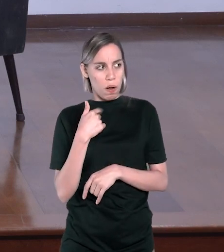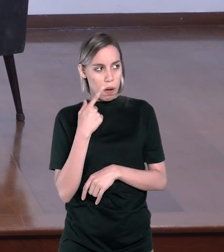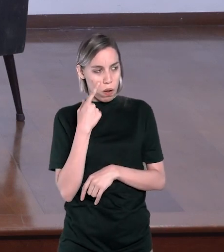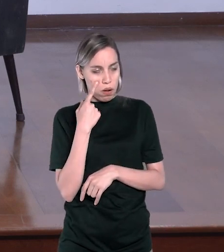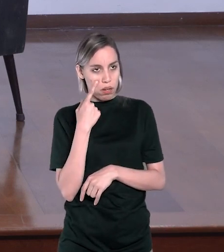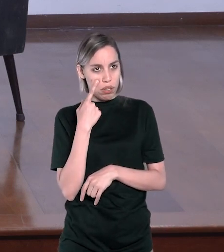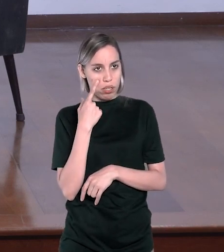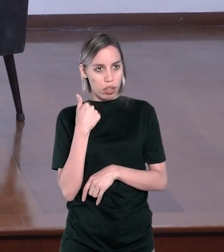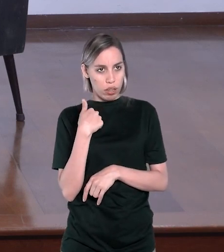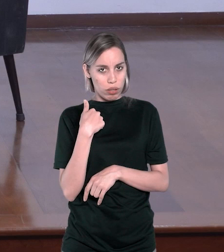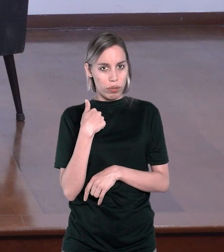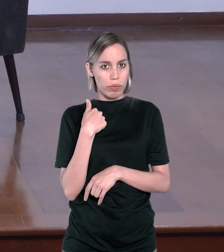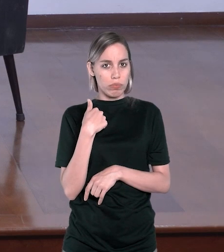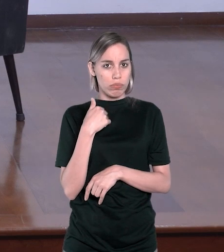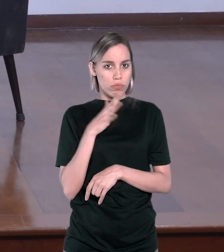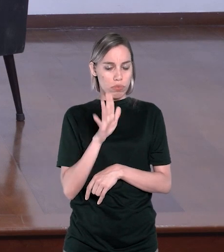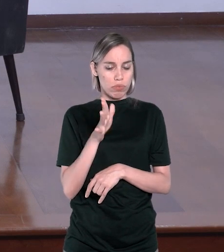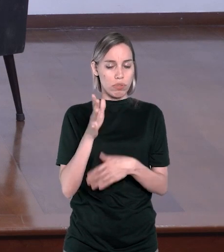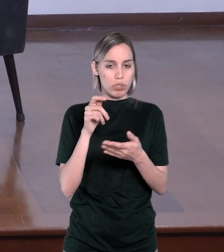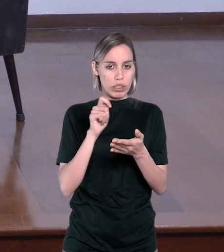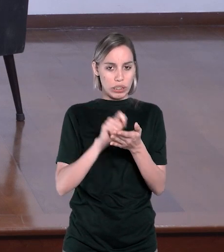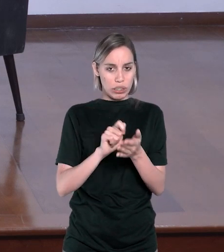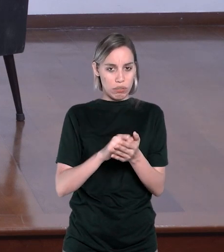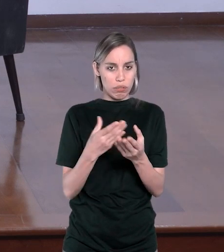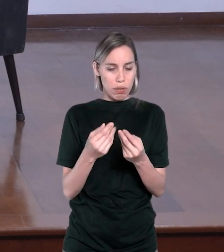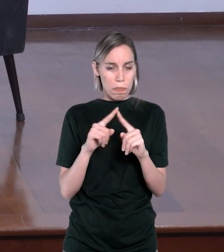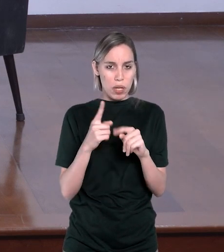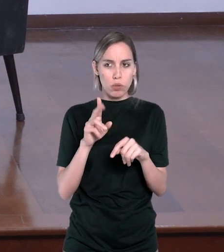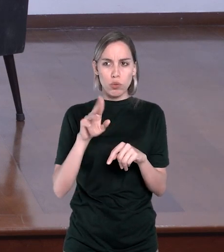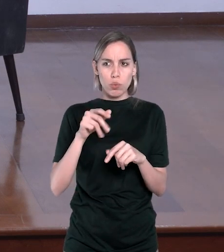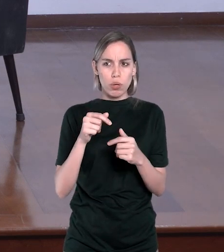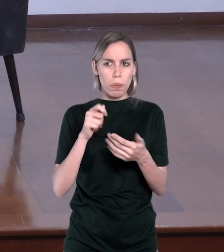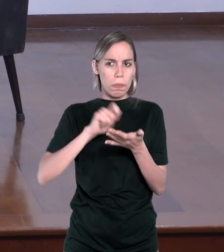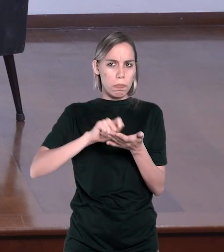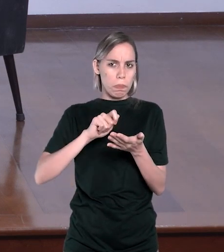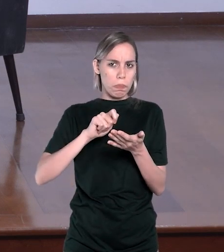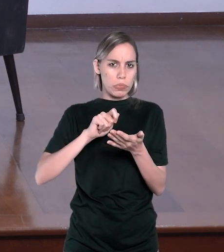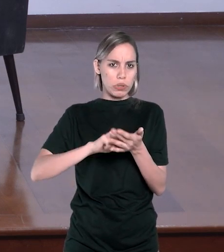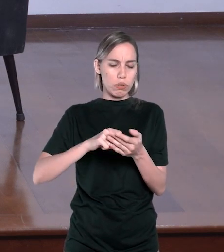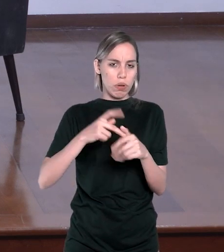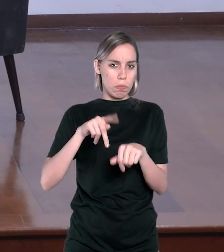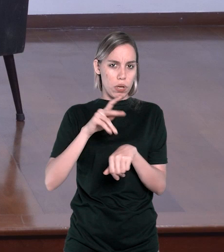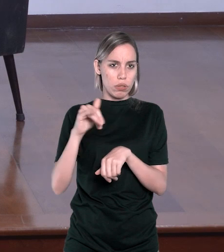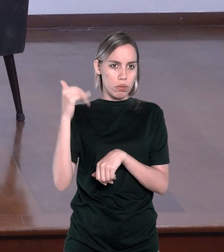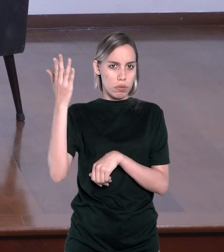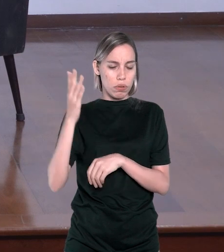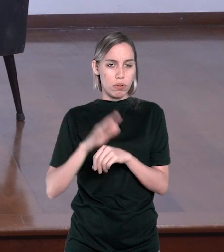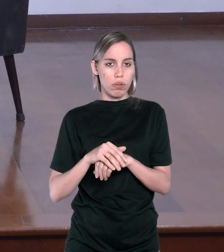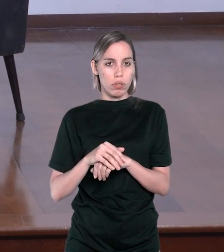incrível que pareça. Eu sempre escrevi. Se tiver algum leitor ideal, para mim, esse leitor fictício que eu quero que